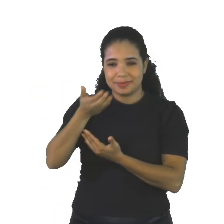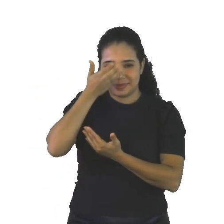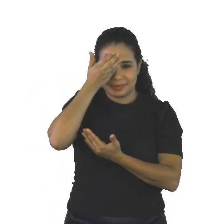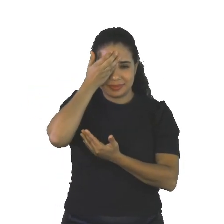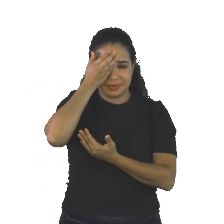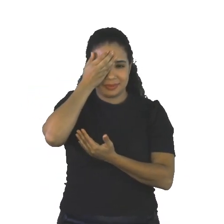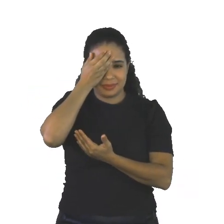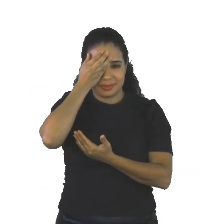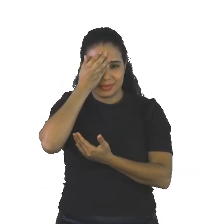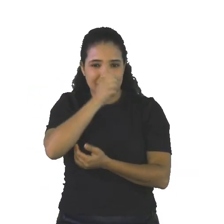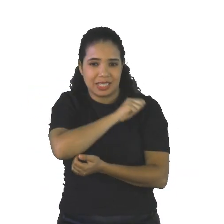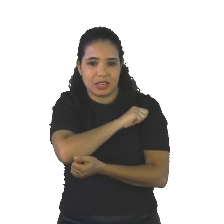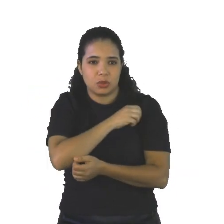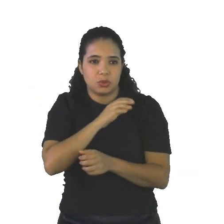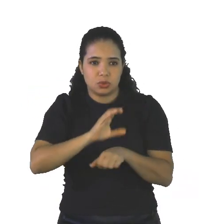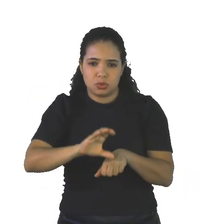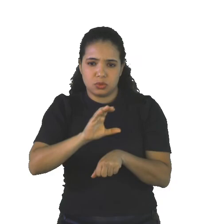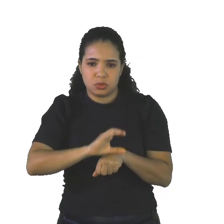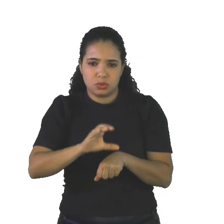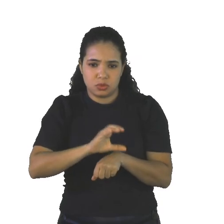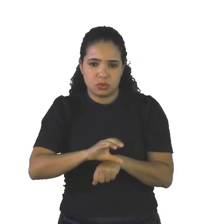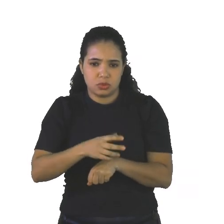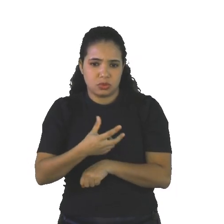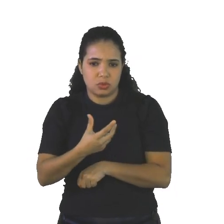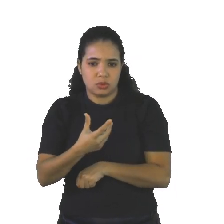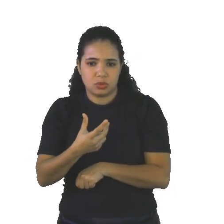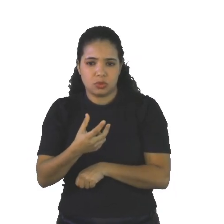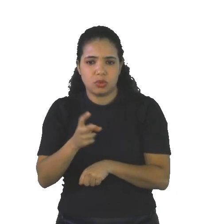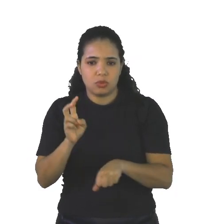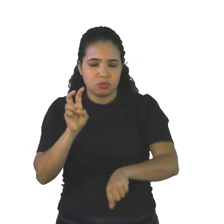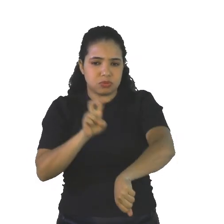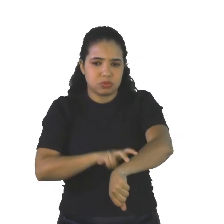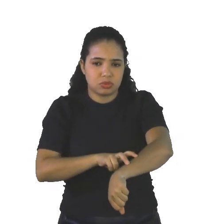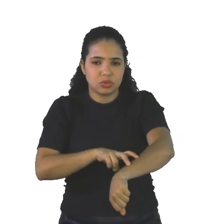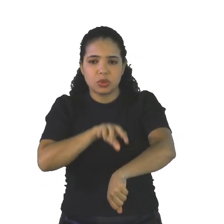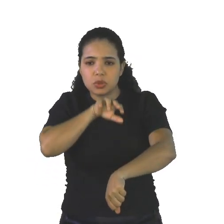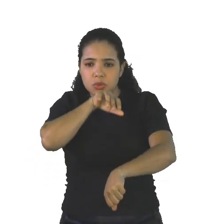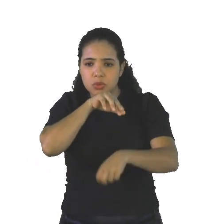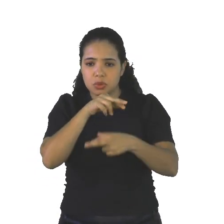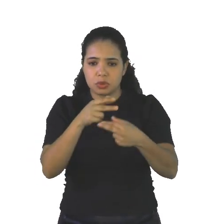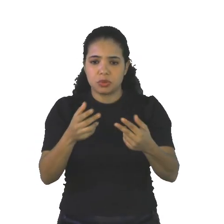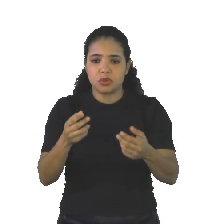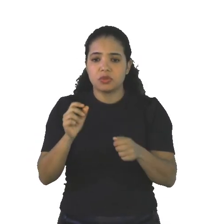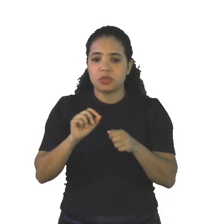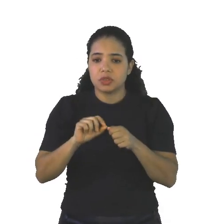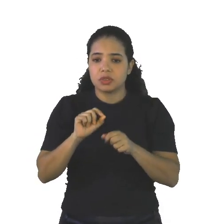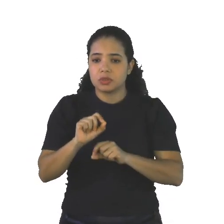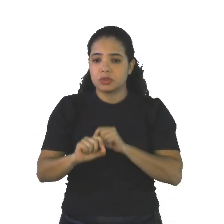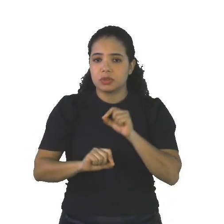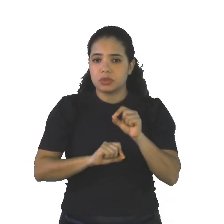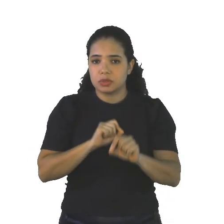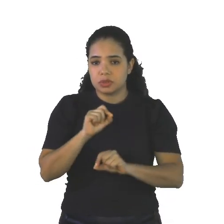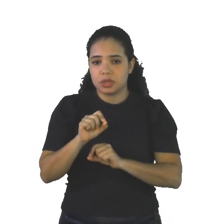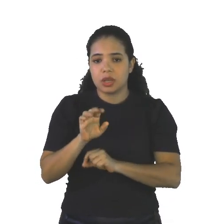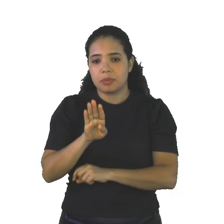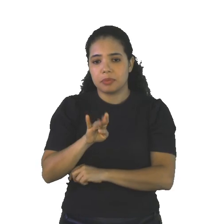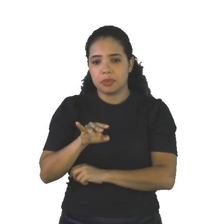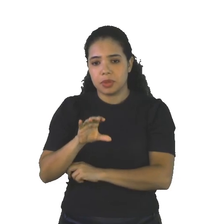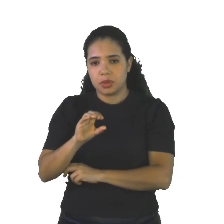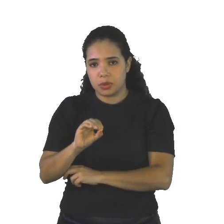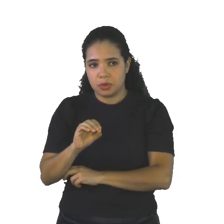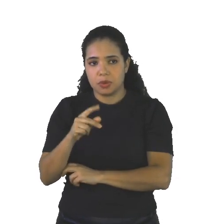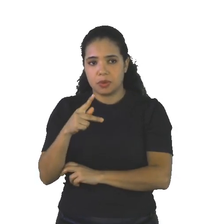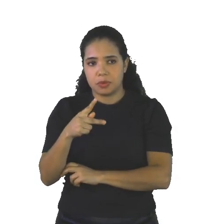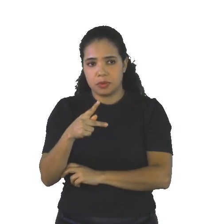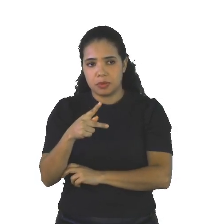com aquele estudante de veterinária que foi picado pela cobra. E o que ele fazia? Ele fazia a biopirataria. Gente, no